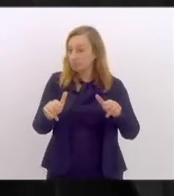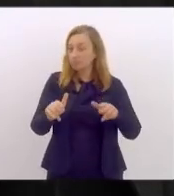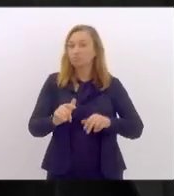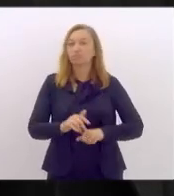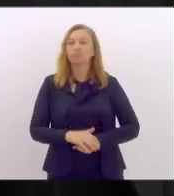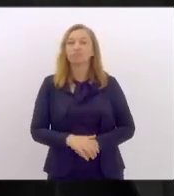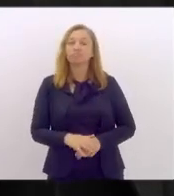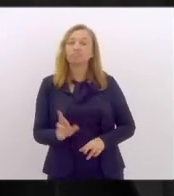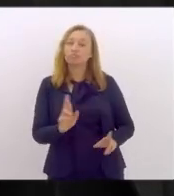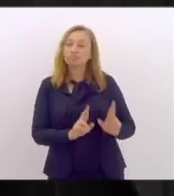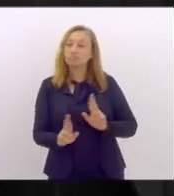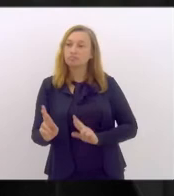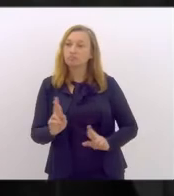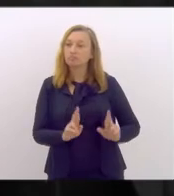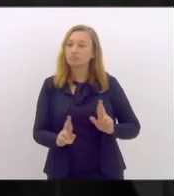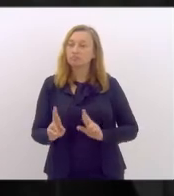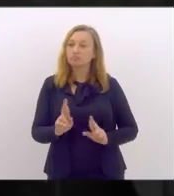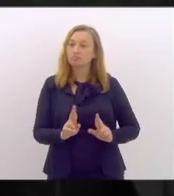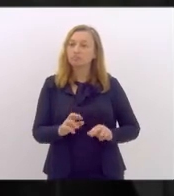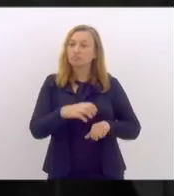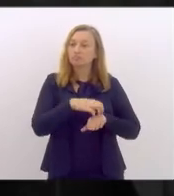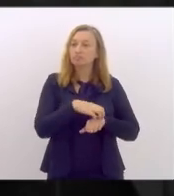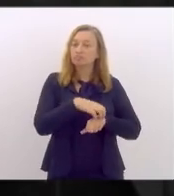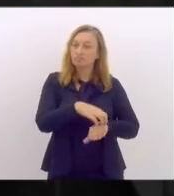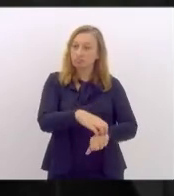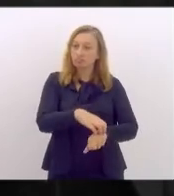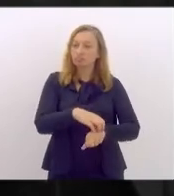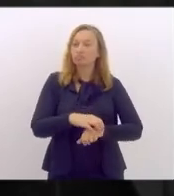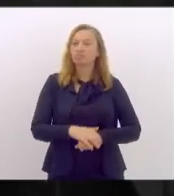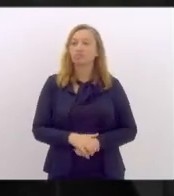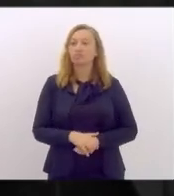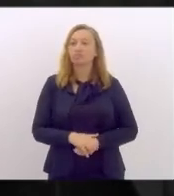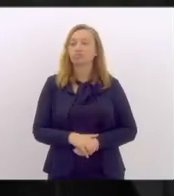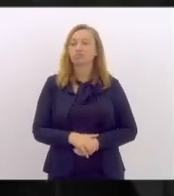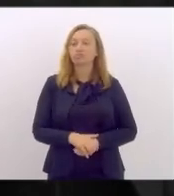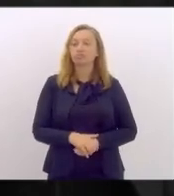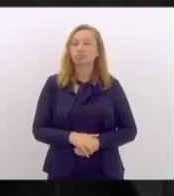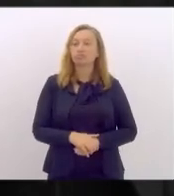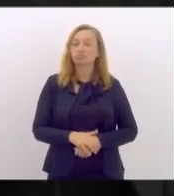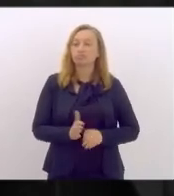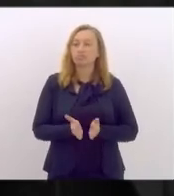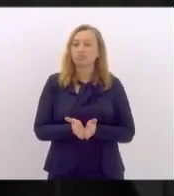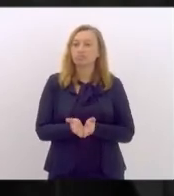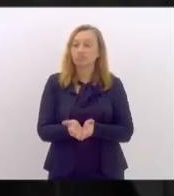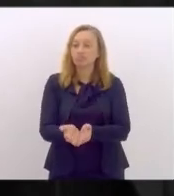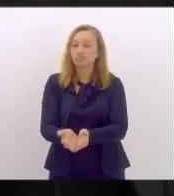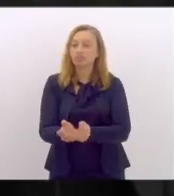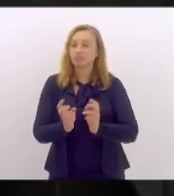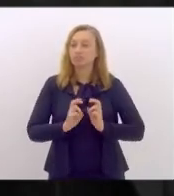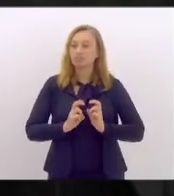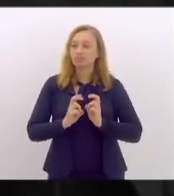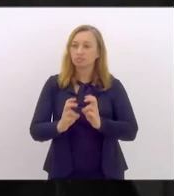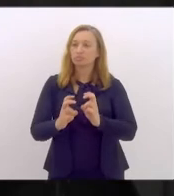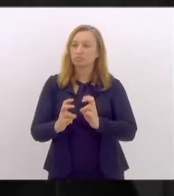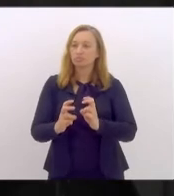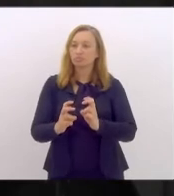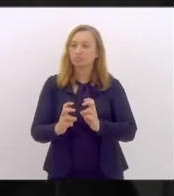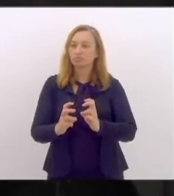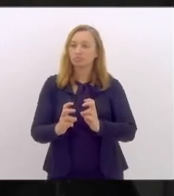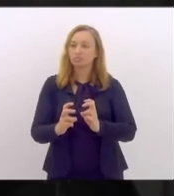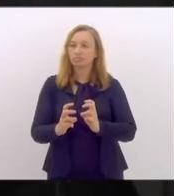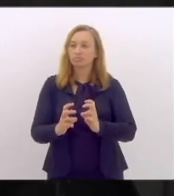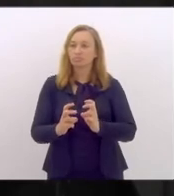em relação aos Transportes metroviário Ferroviário e